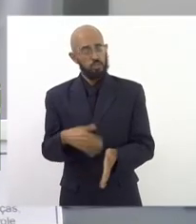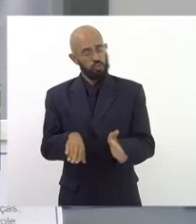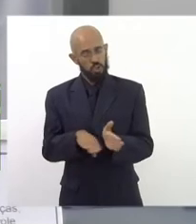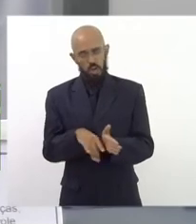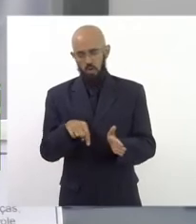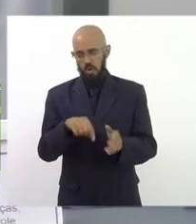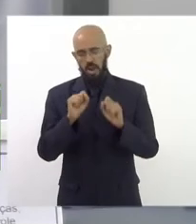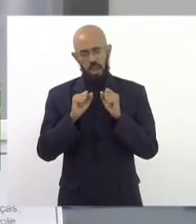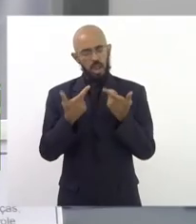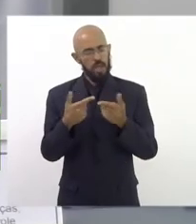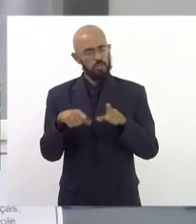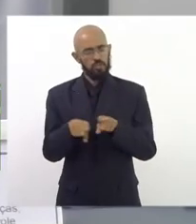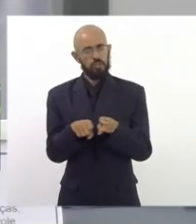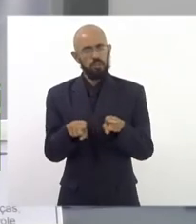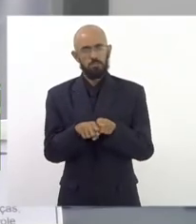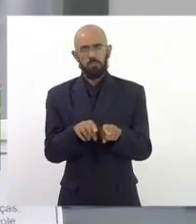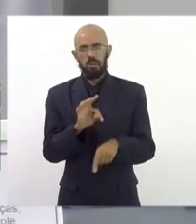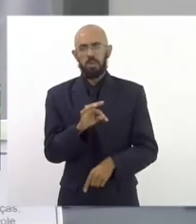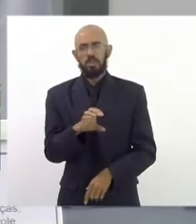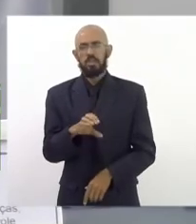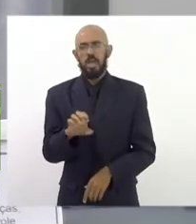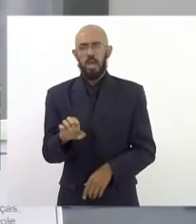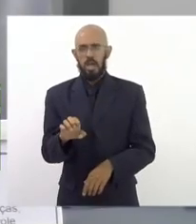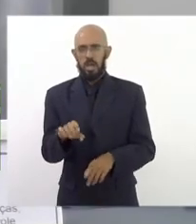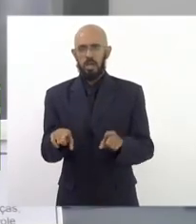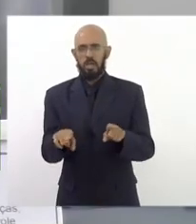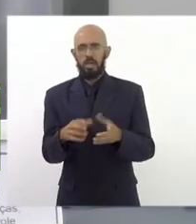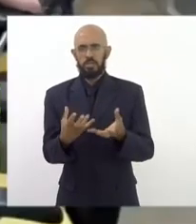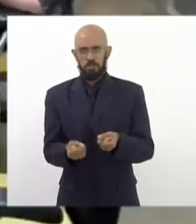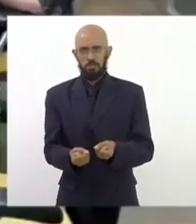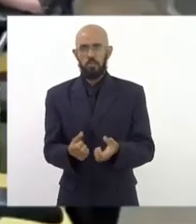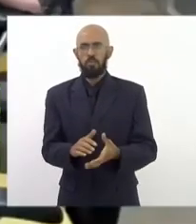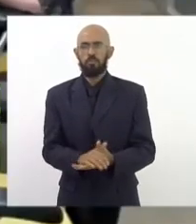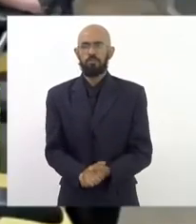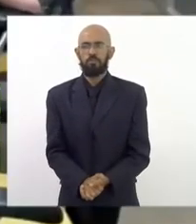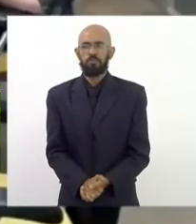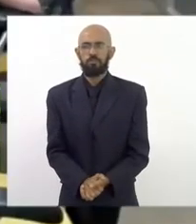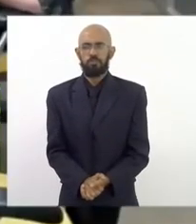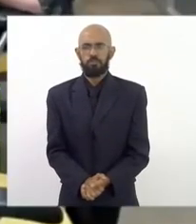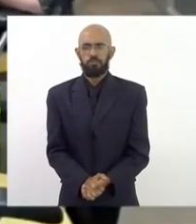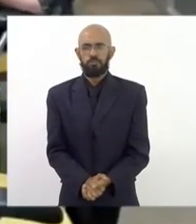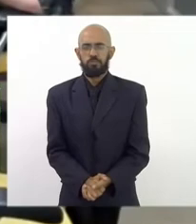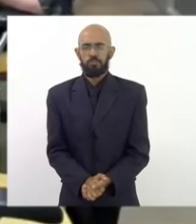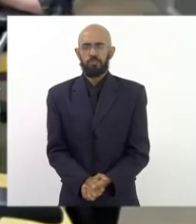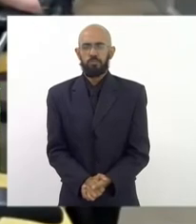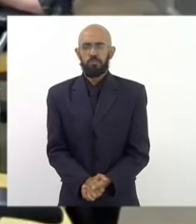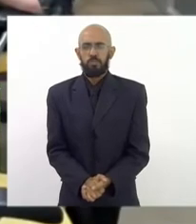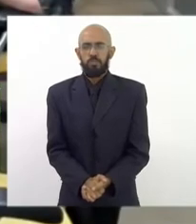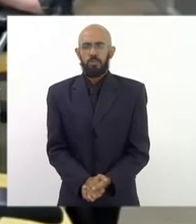sim, também chegou no Tribunal de Contas. Exatamente.